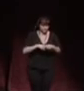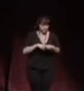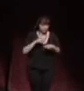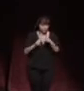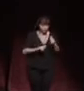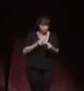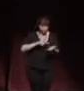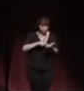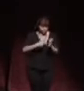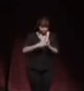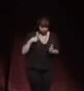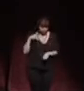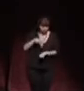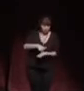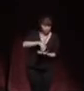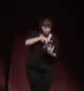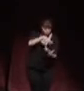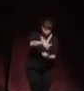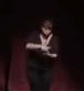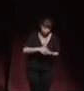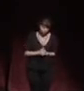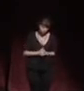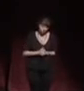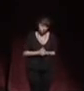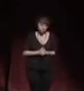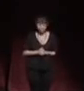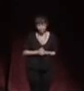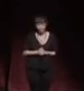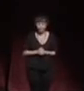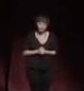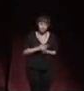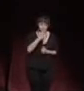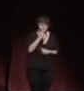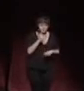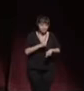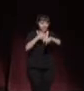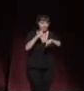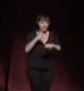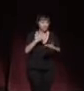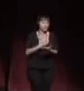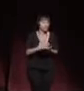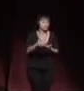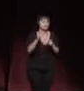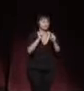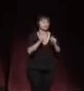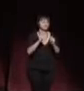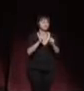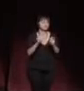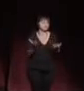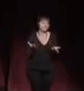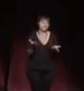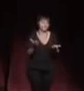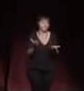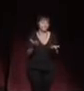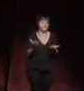mundo. E, obviamente, é igual de instantâneo começar a ultrapassá-lo, contá-lo para